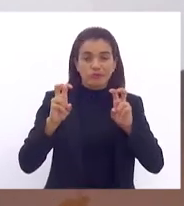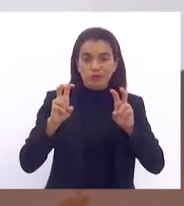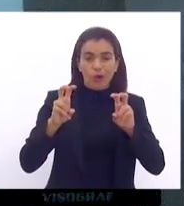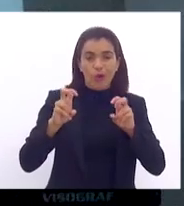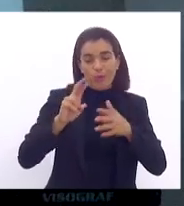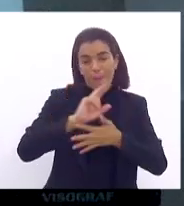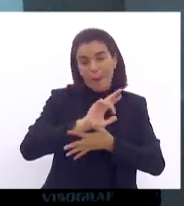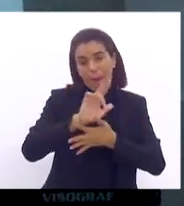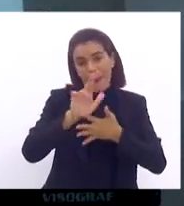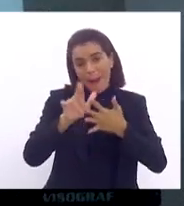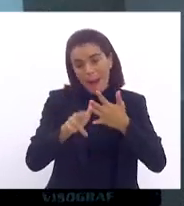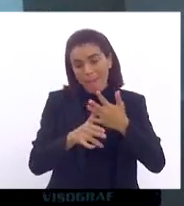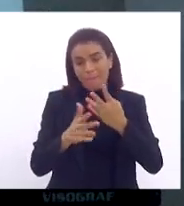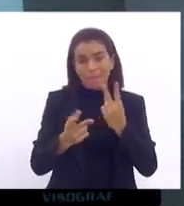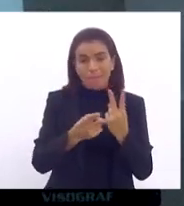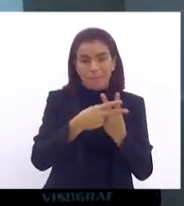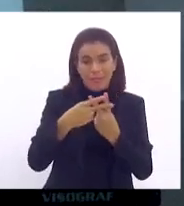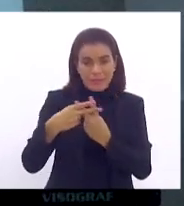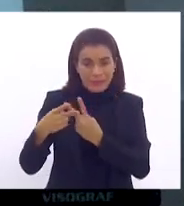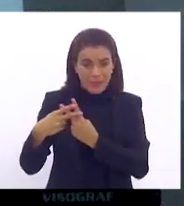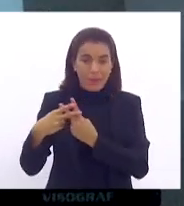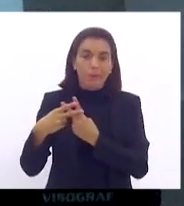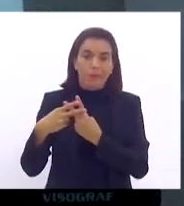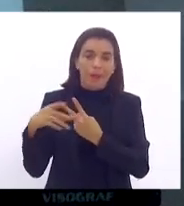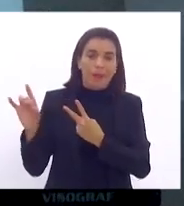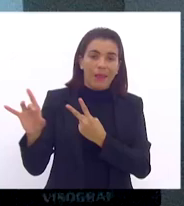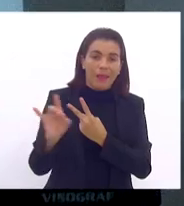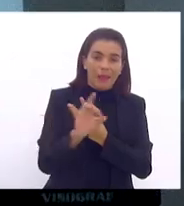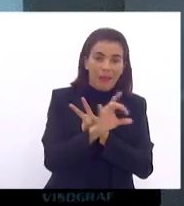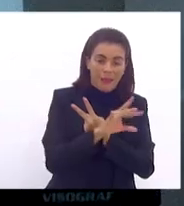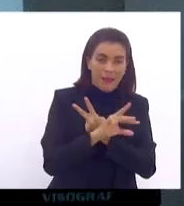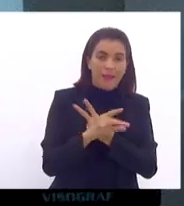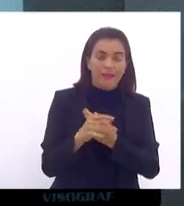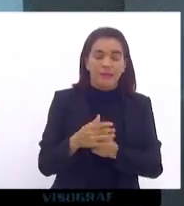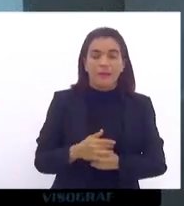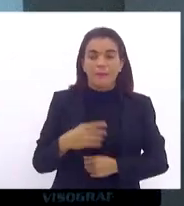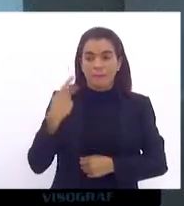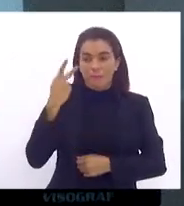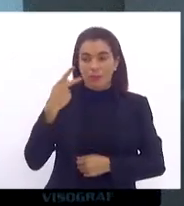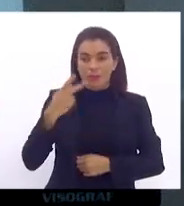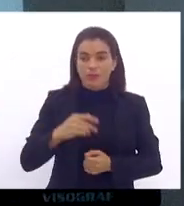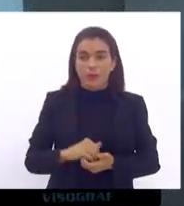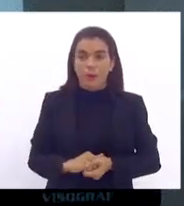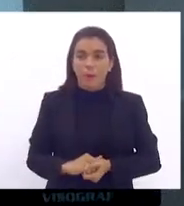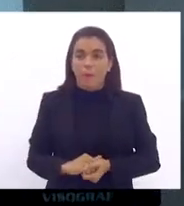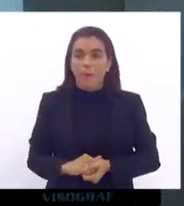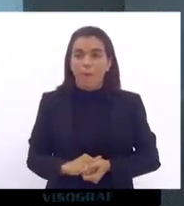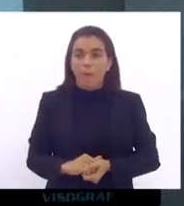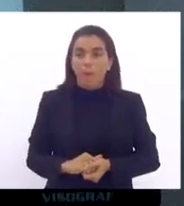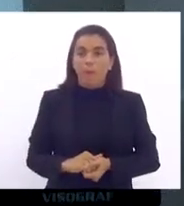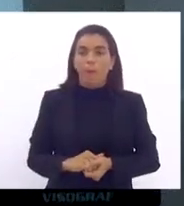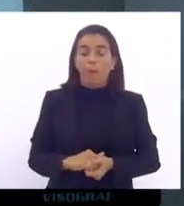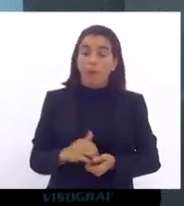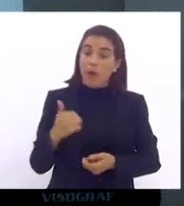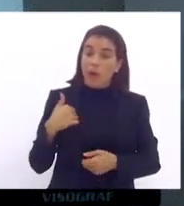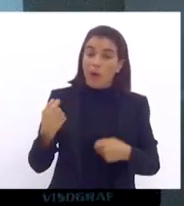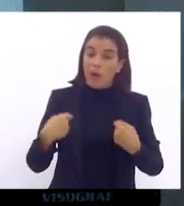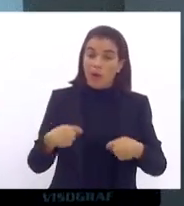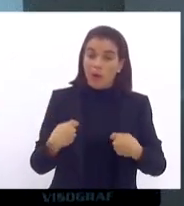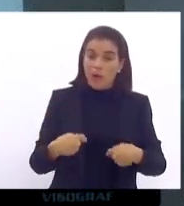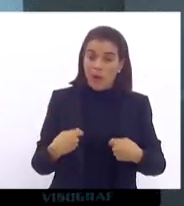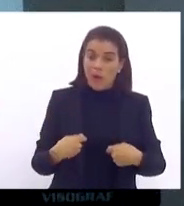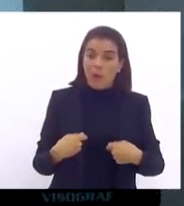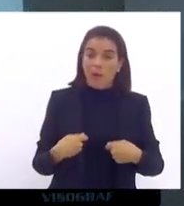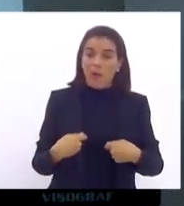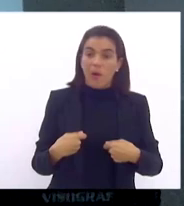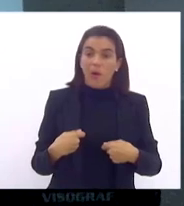diversas da prisão para os parlamentares eh mas aí eu já preciso fazer o disclaimer né de